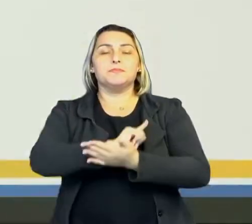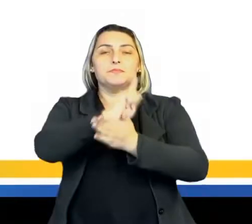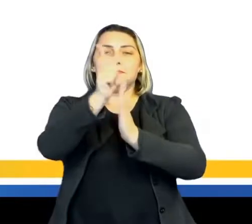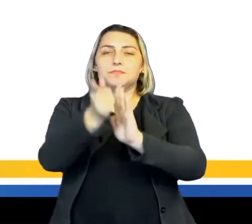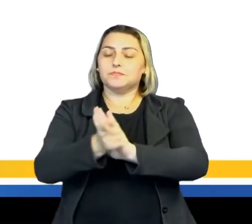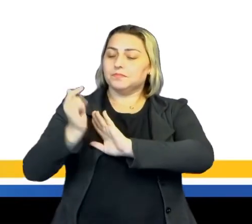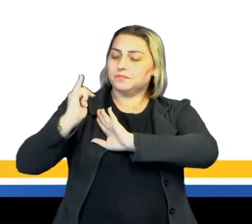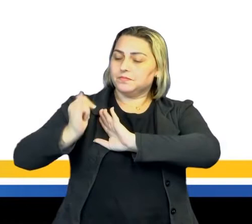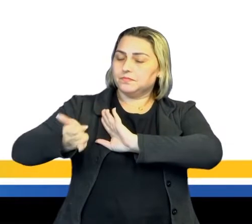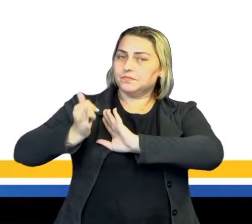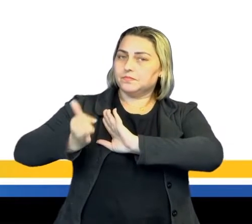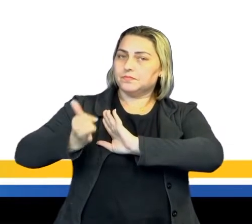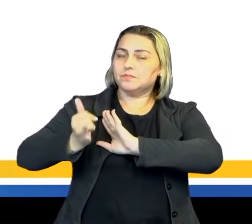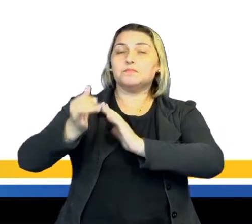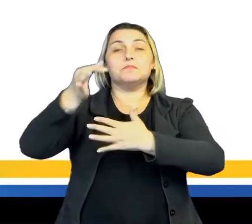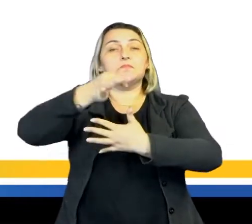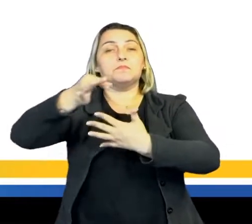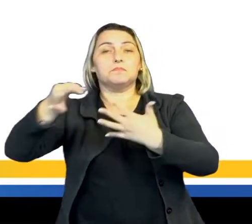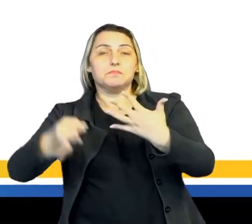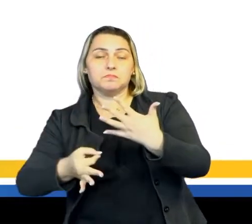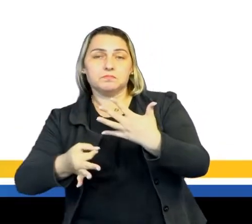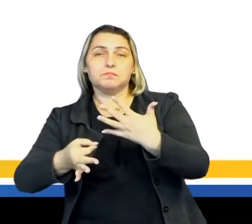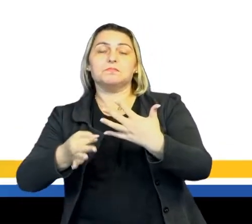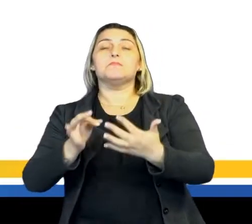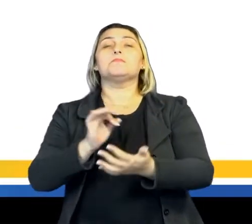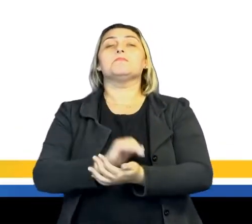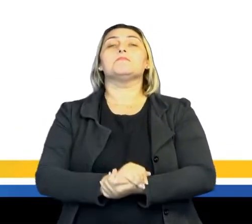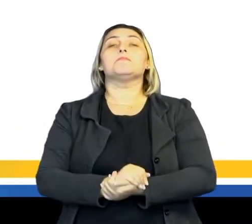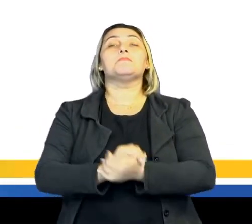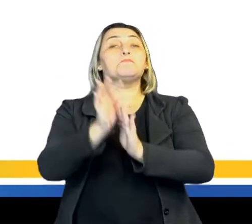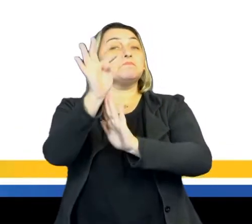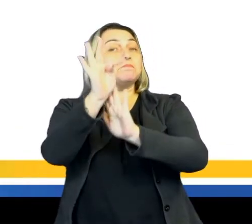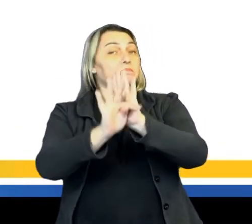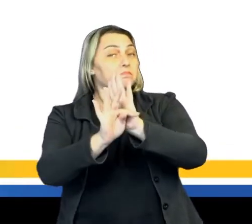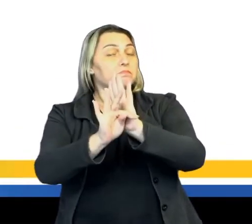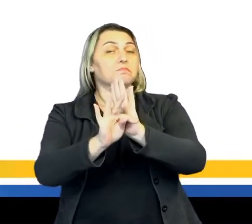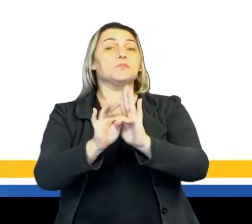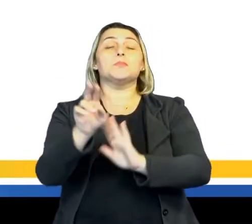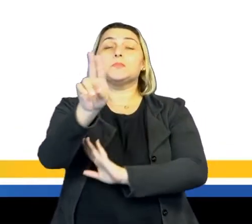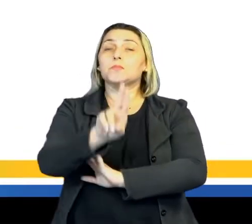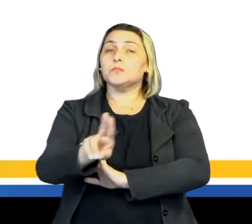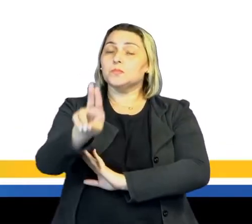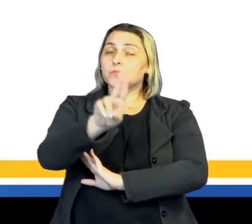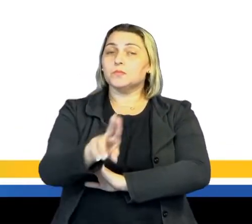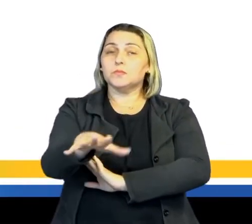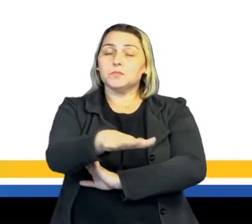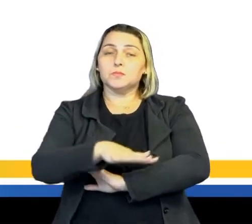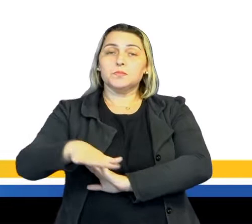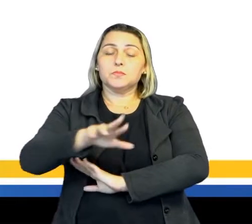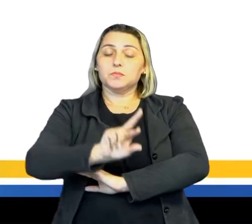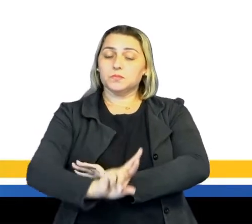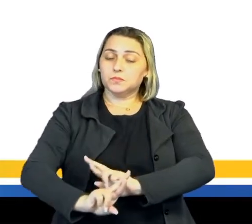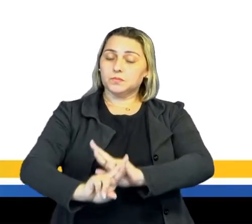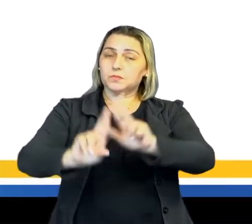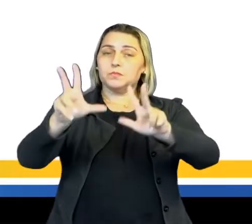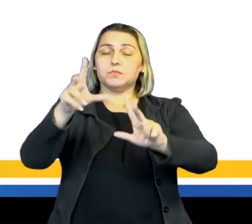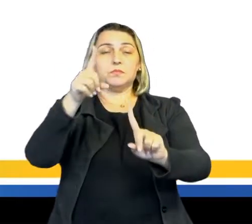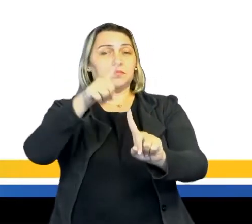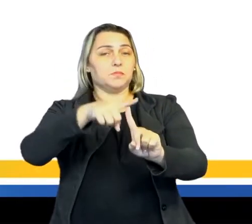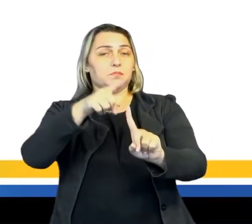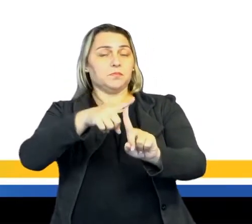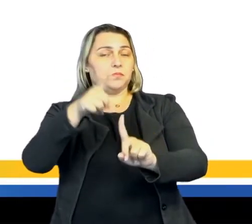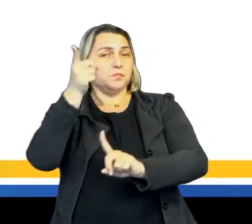Gênero narrativo e seus elementos. Gênero textual. Uso social dos diferentes tipos